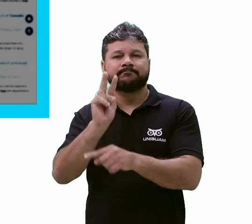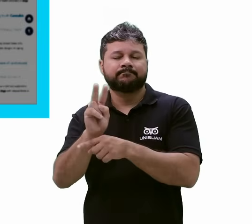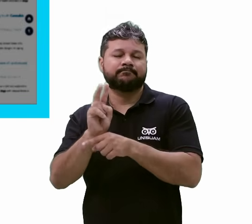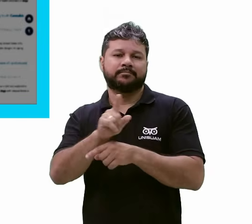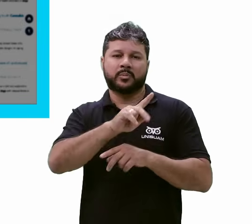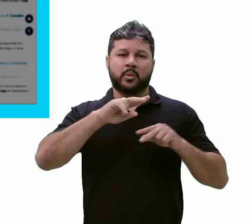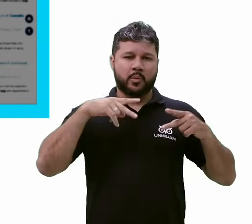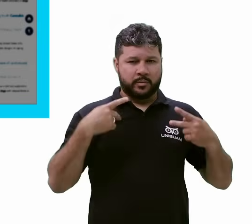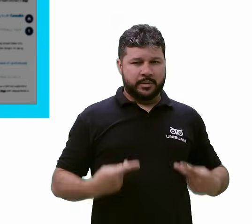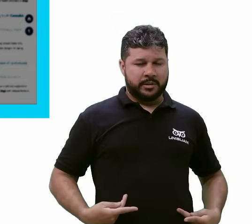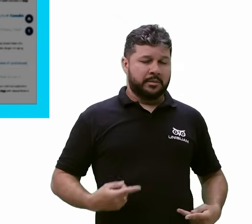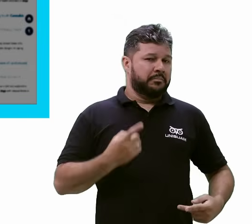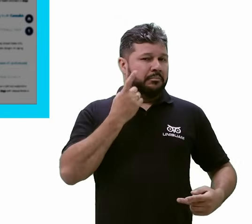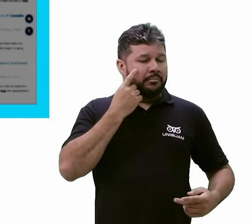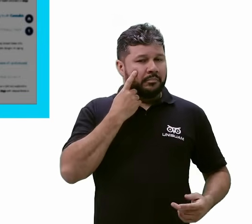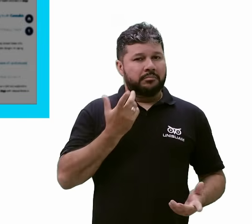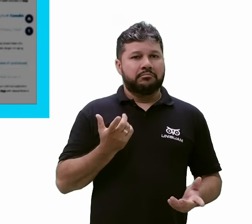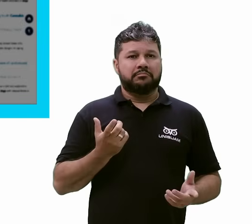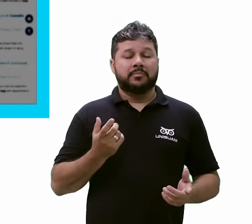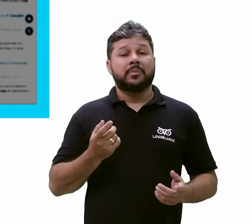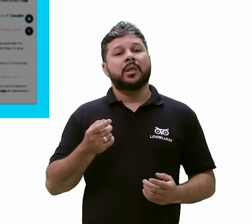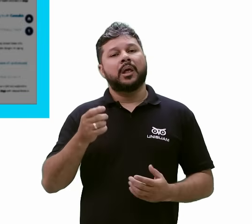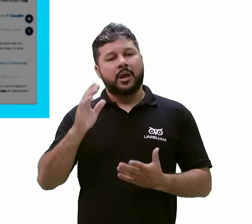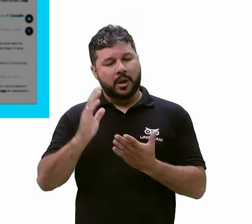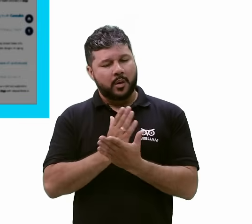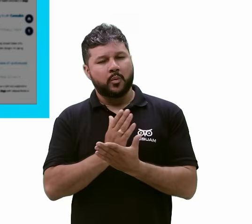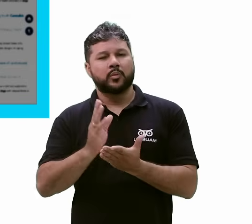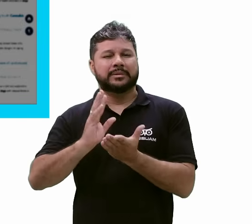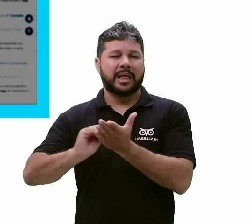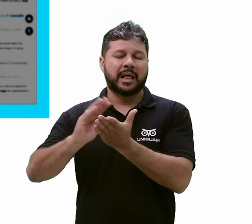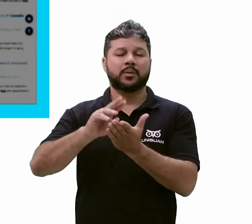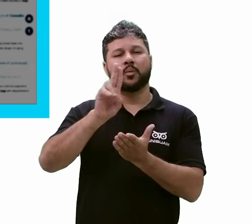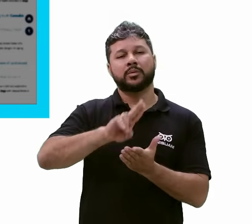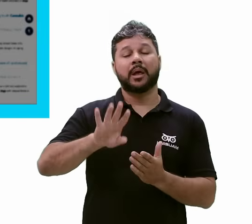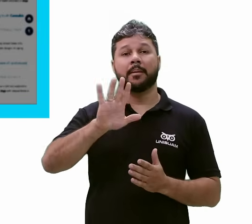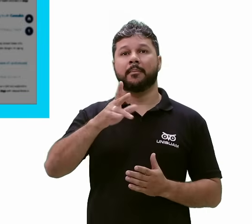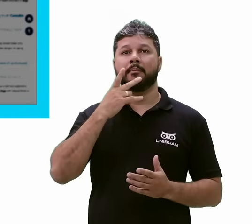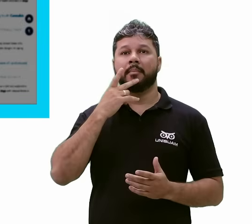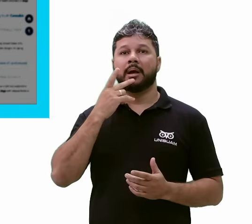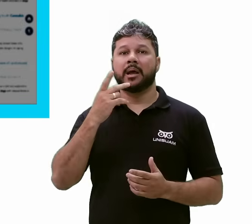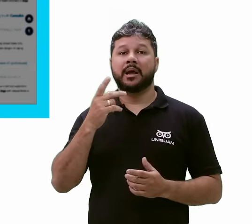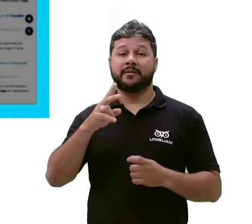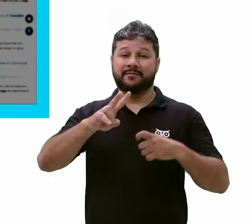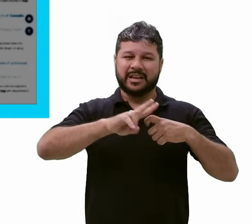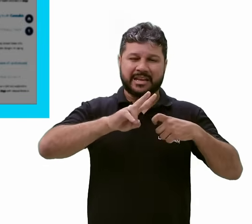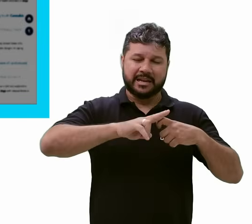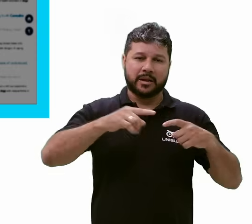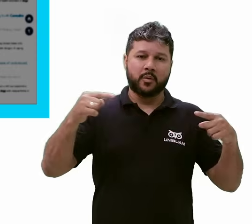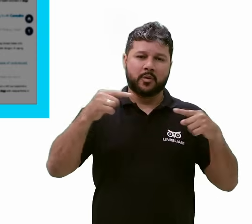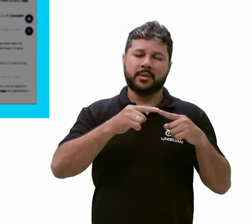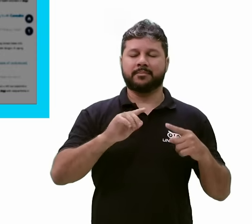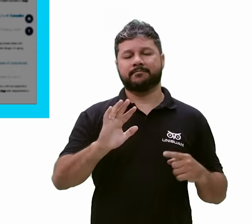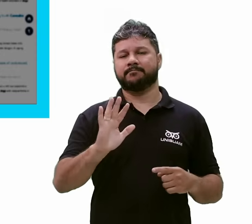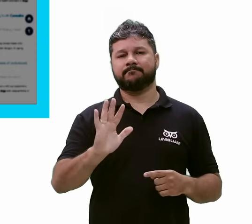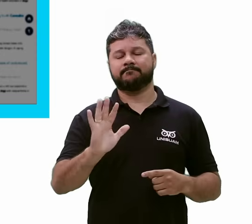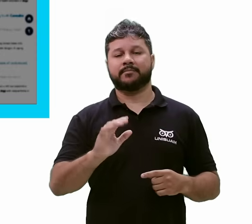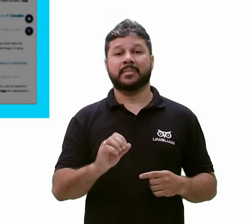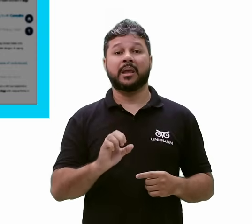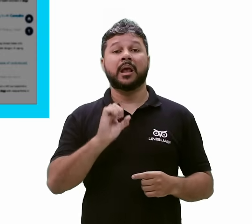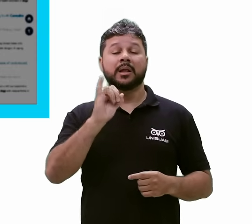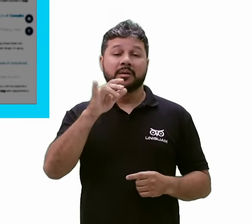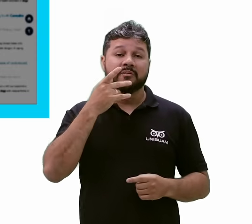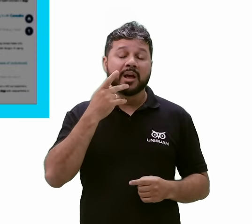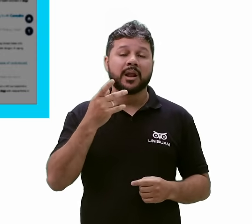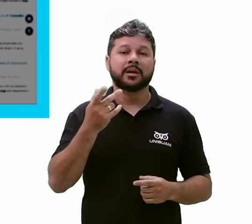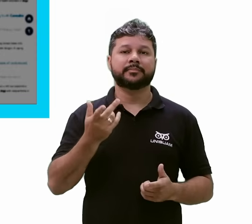no ser humano, tá? A gente vai usar algum dado ou outro, mas isso não serve muito para veterinária, tá? Quando a